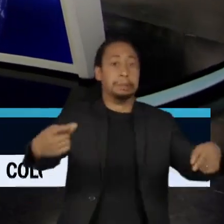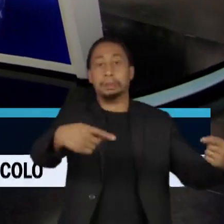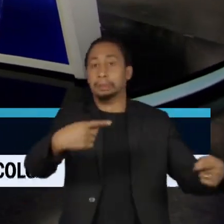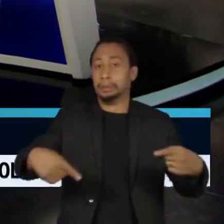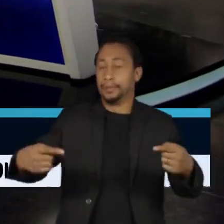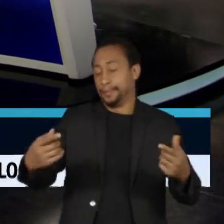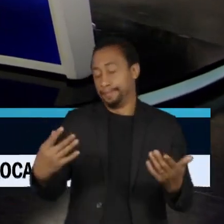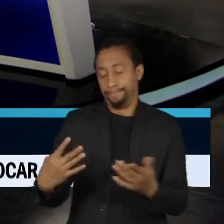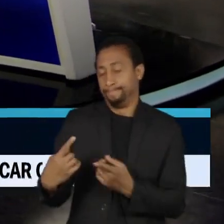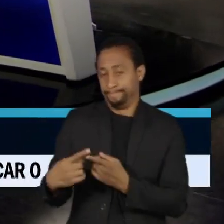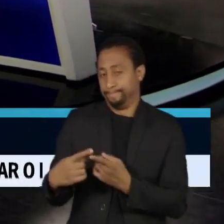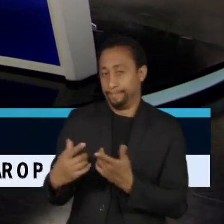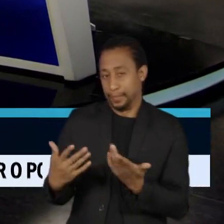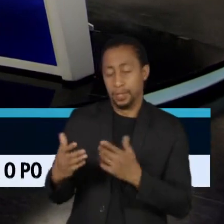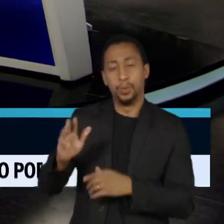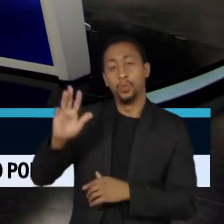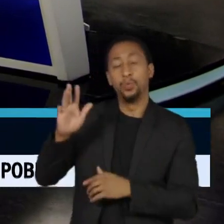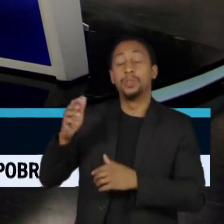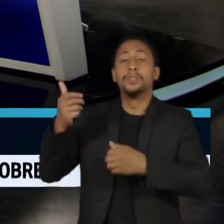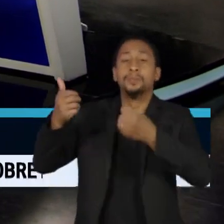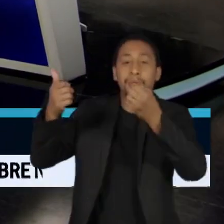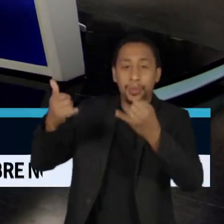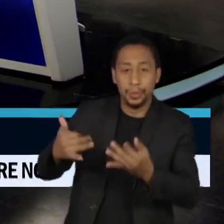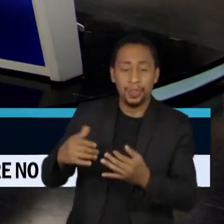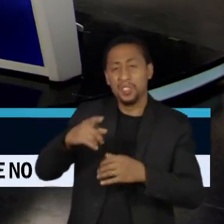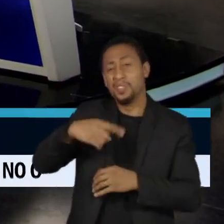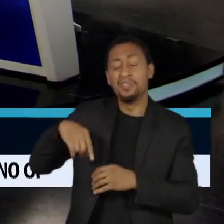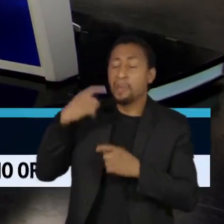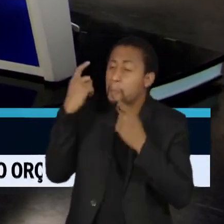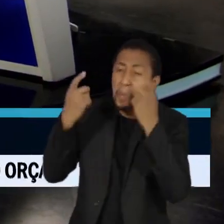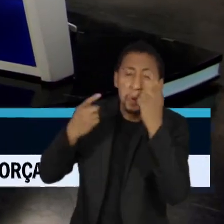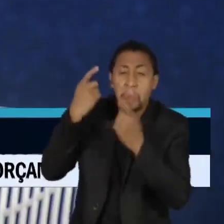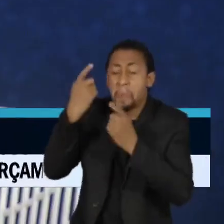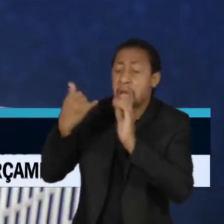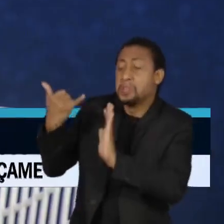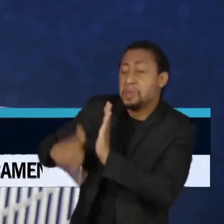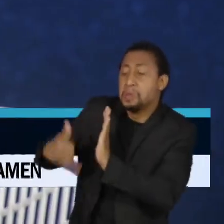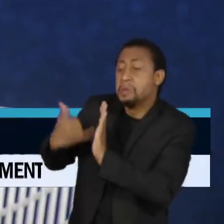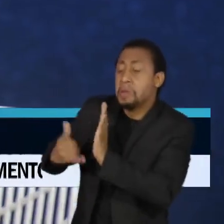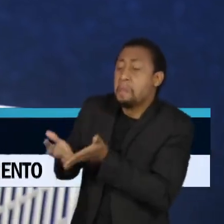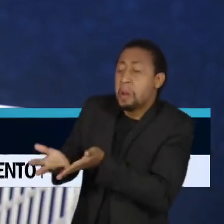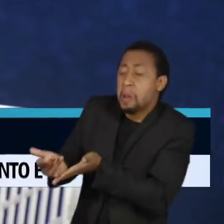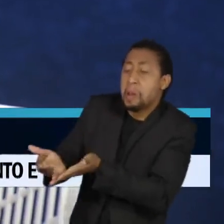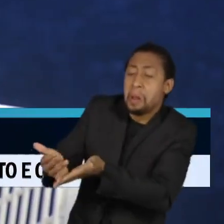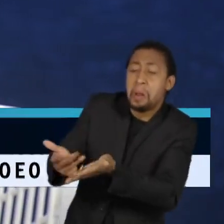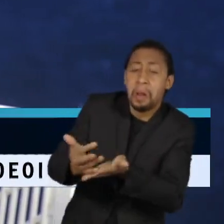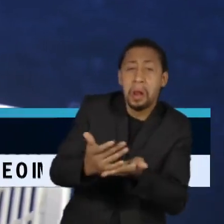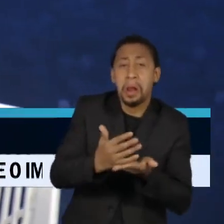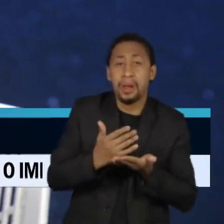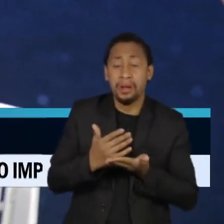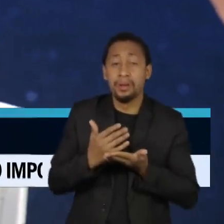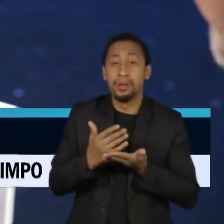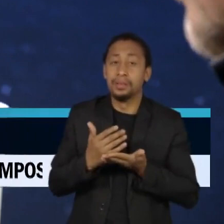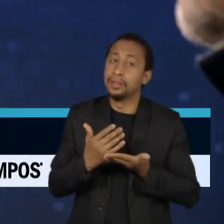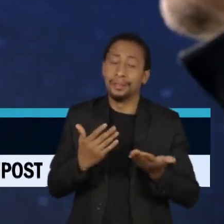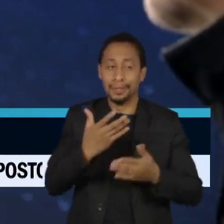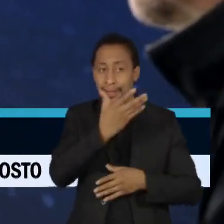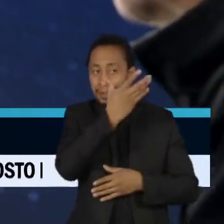ele disse o seguinte: se ficar olhando a política fiscal, sempre haverá prioridade mais importante que os